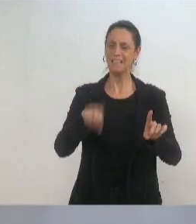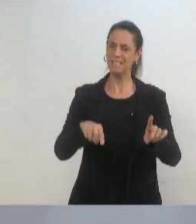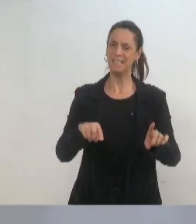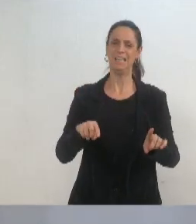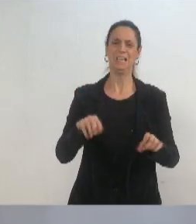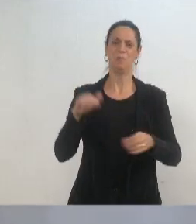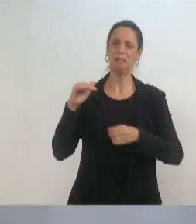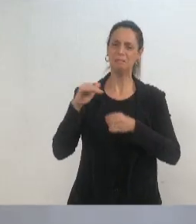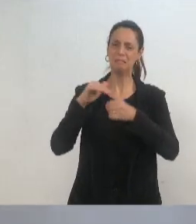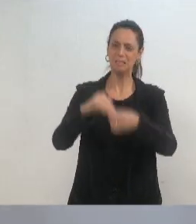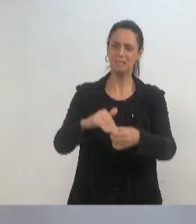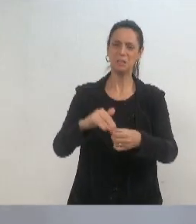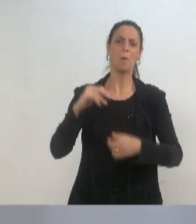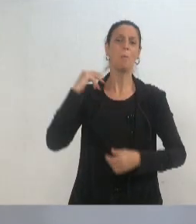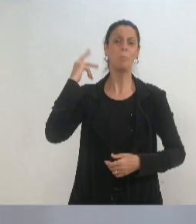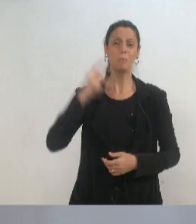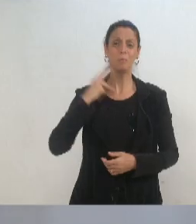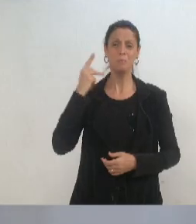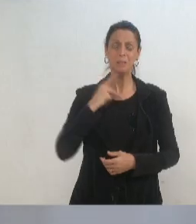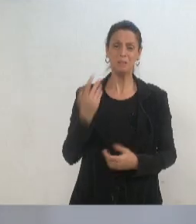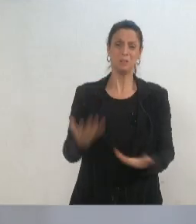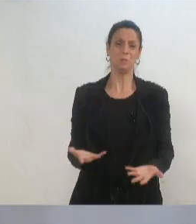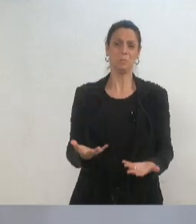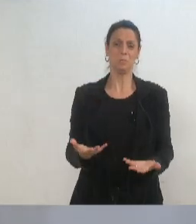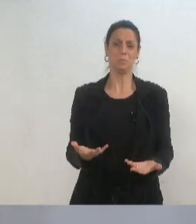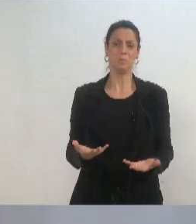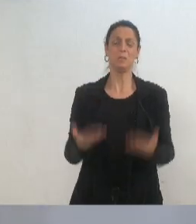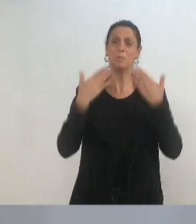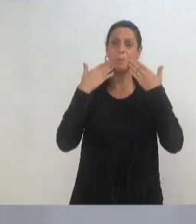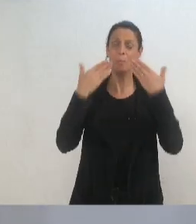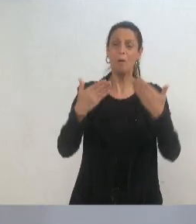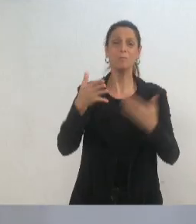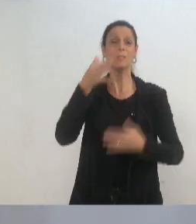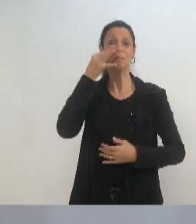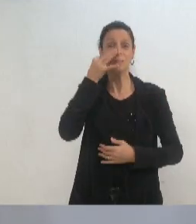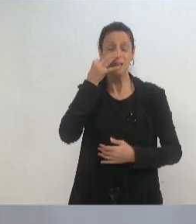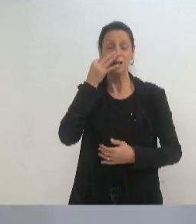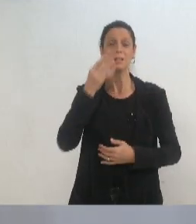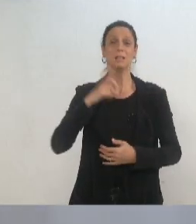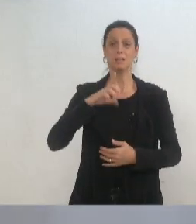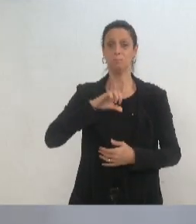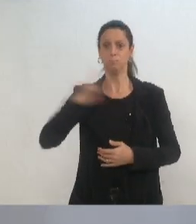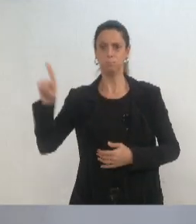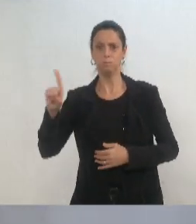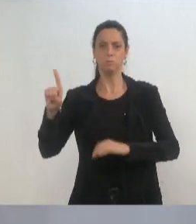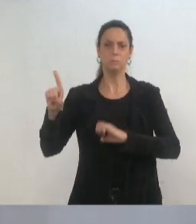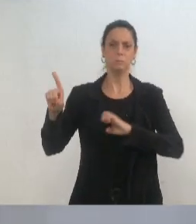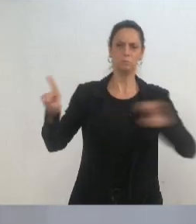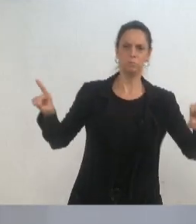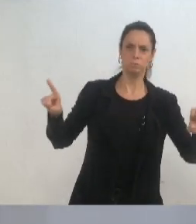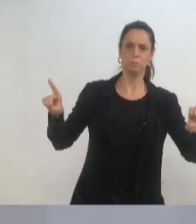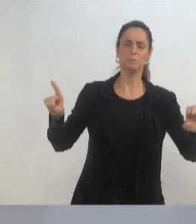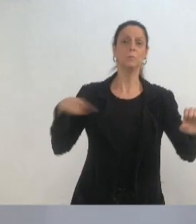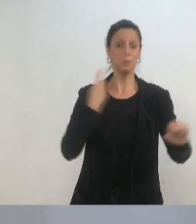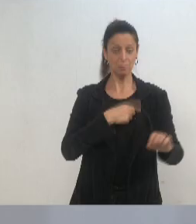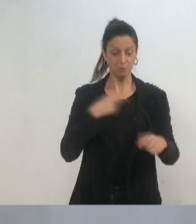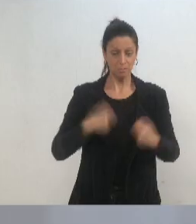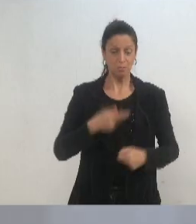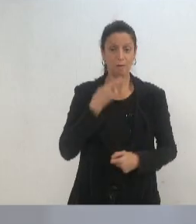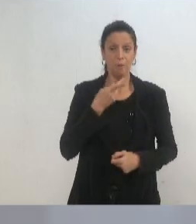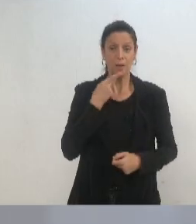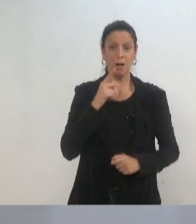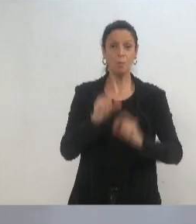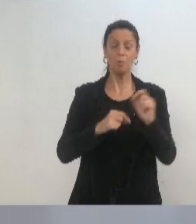político covarde que representa muito da polarização que a gente tem aqui hoje, e a gente precisa deixar muito clara a nossa posição de